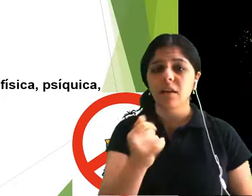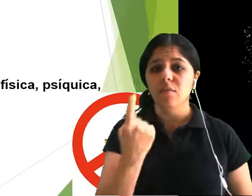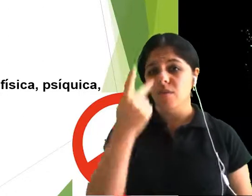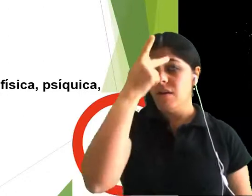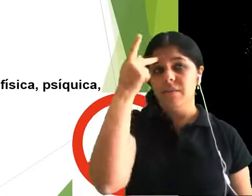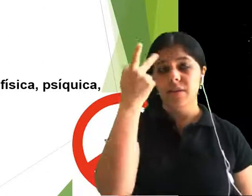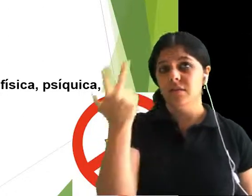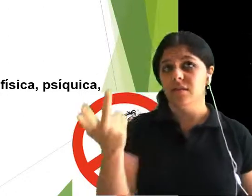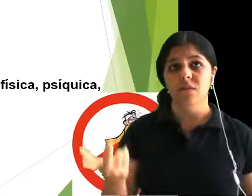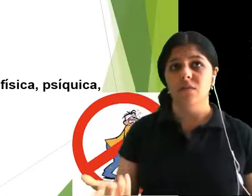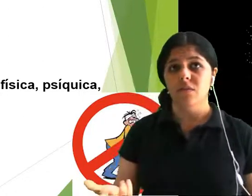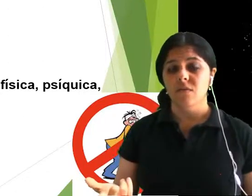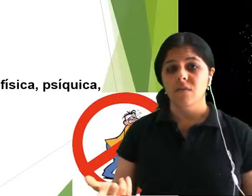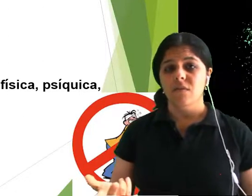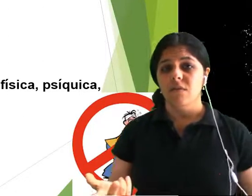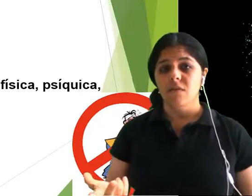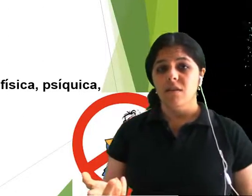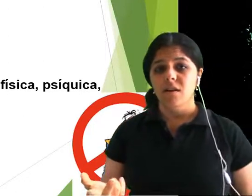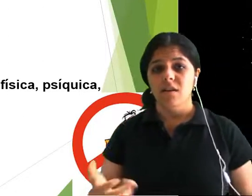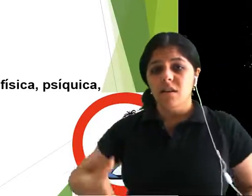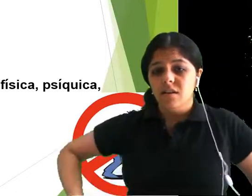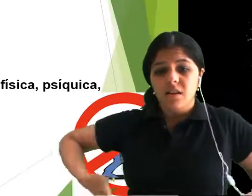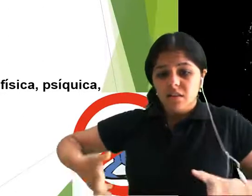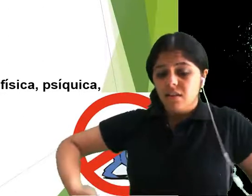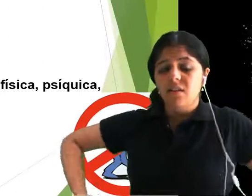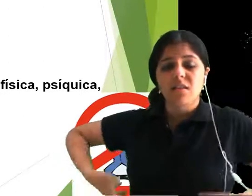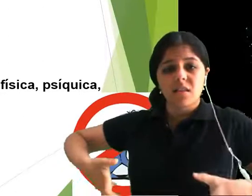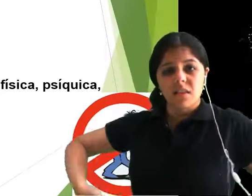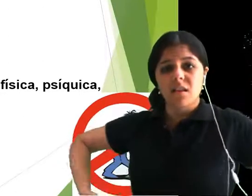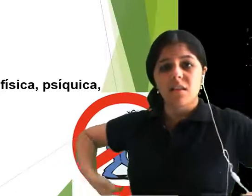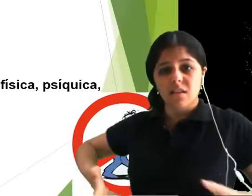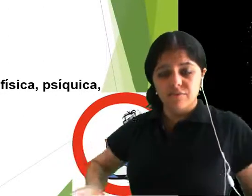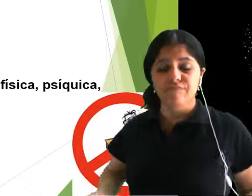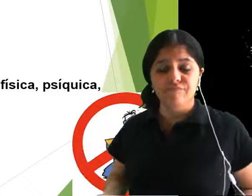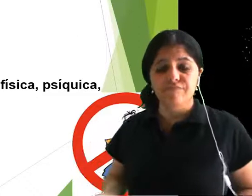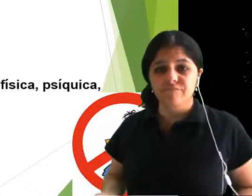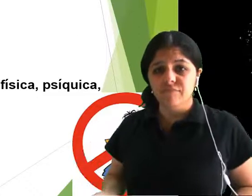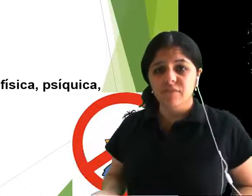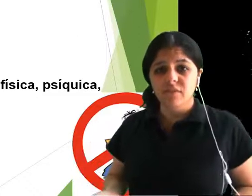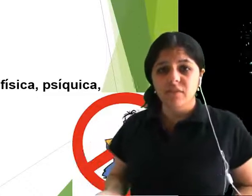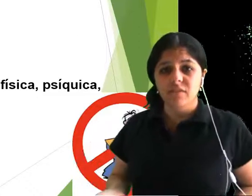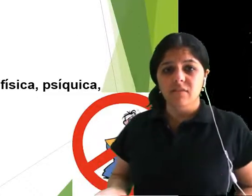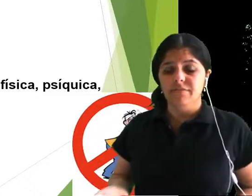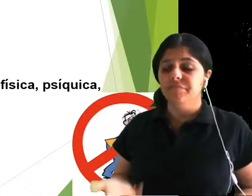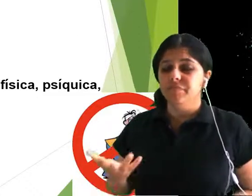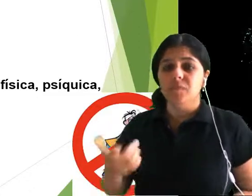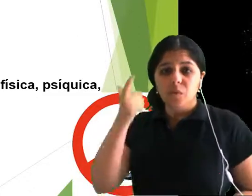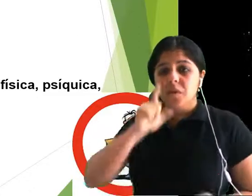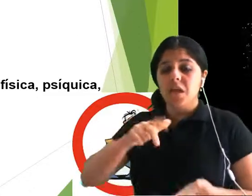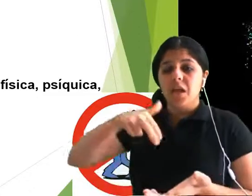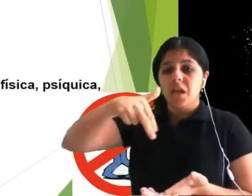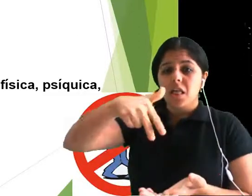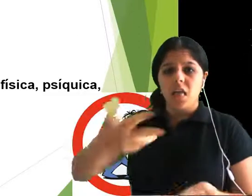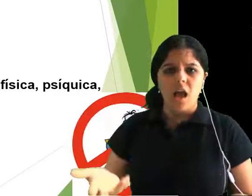uma pessoa paralítica, né, de cadeirinha de roda, sem o movimento das